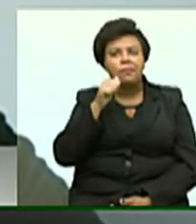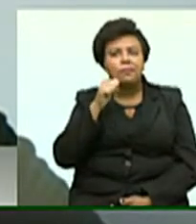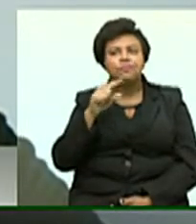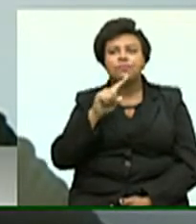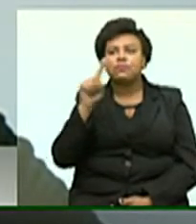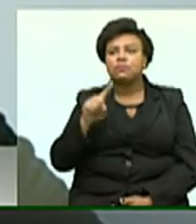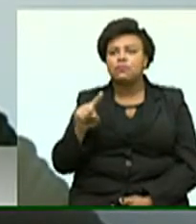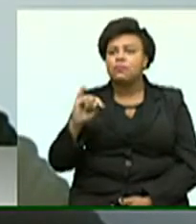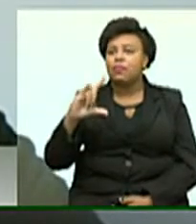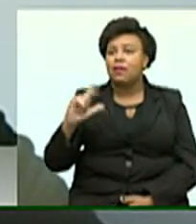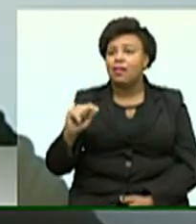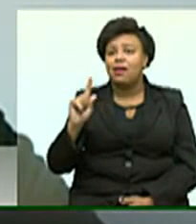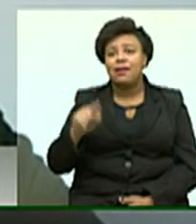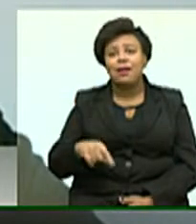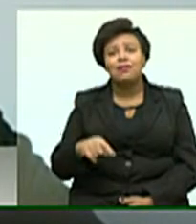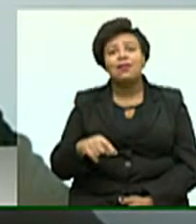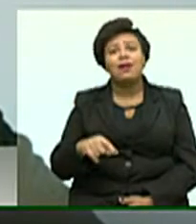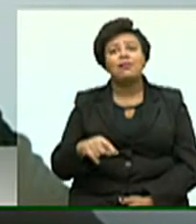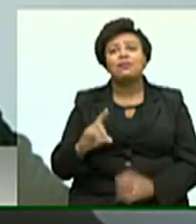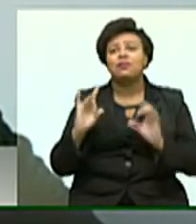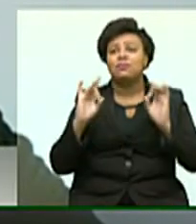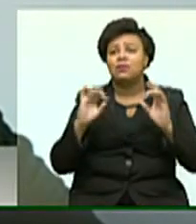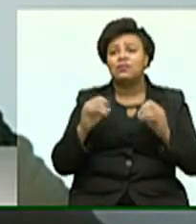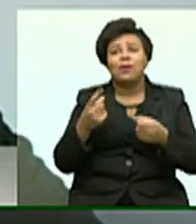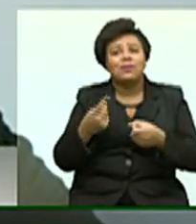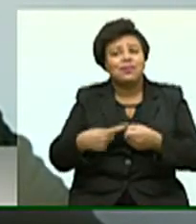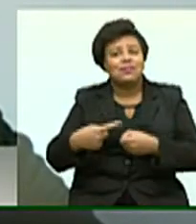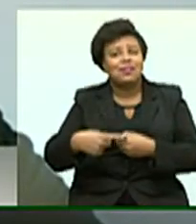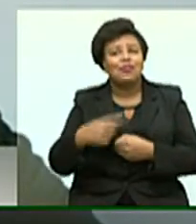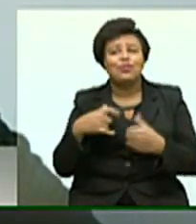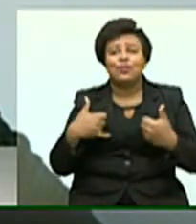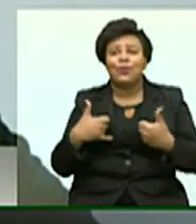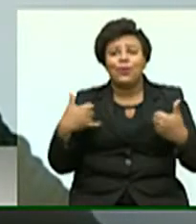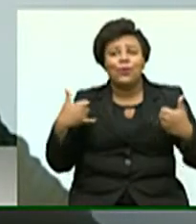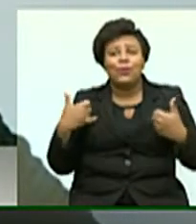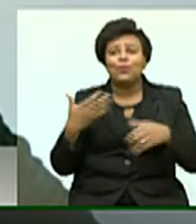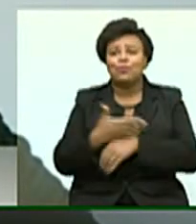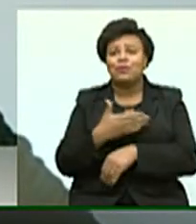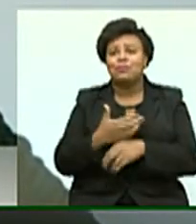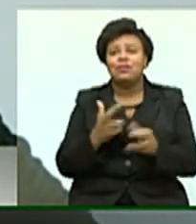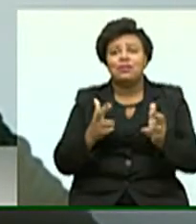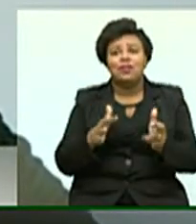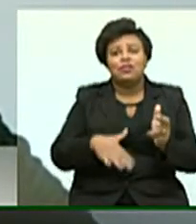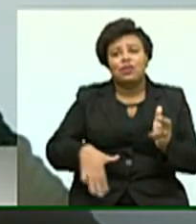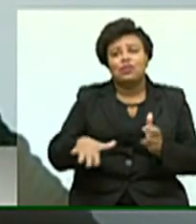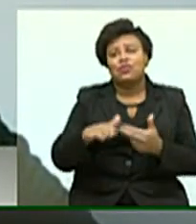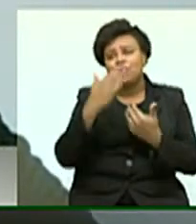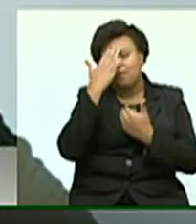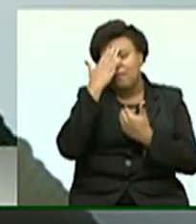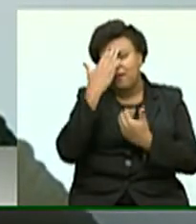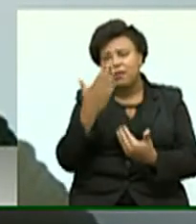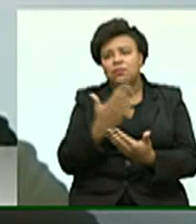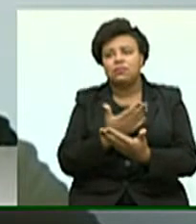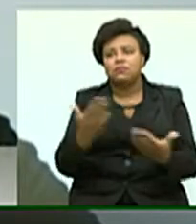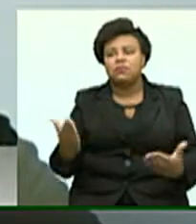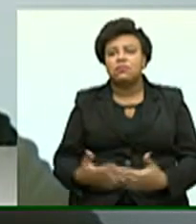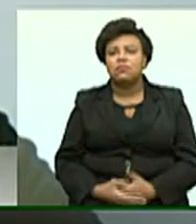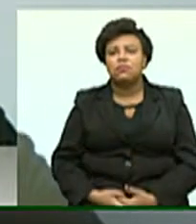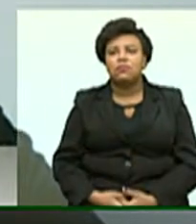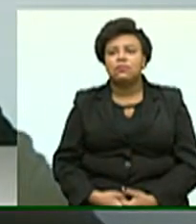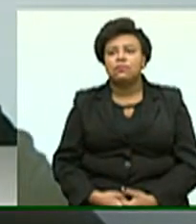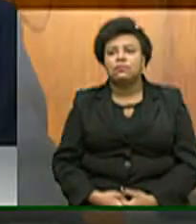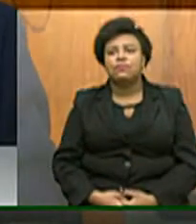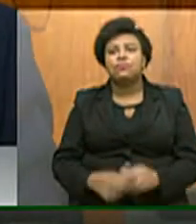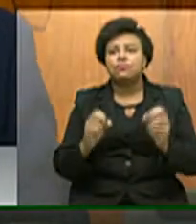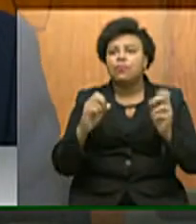Zilá, é uma pérola esse município, é uma graça, a gente tem muito orgulho de fazer parte dessa região aqui. Muito obrigada a todos.